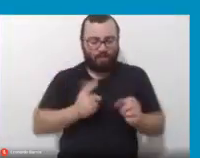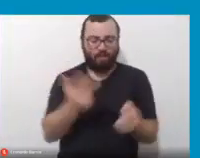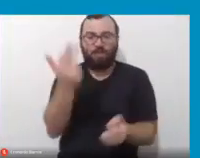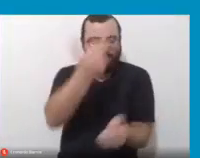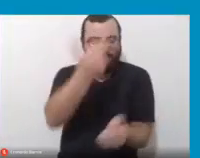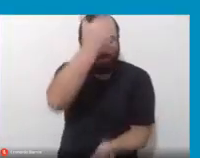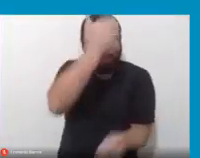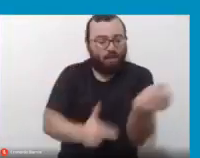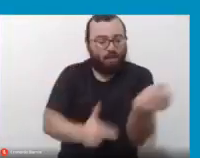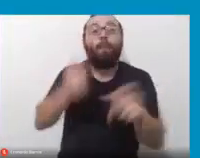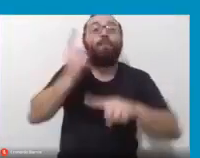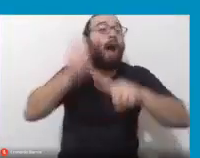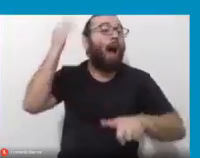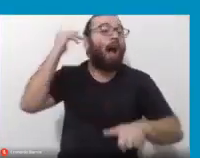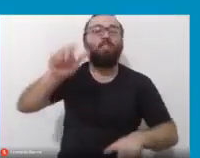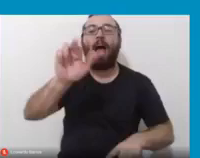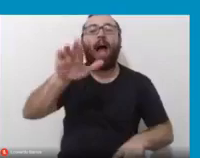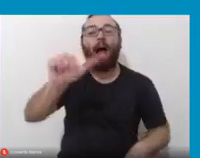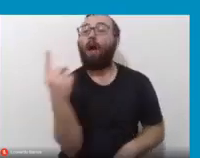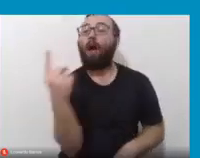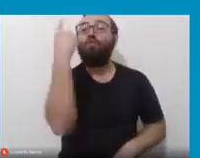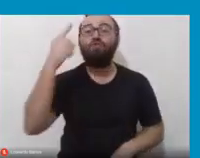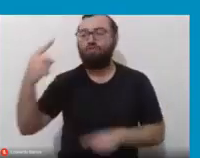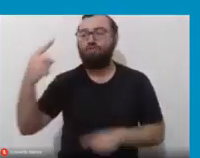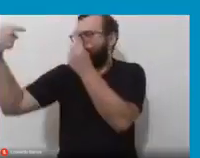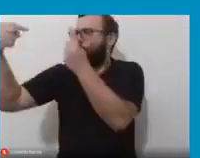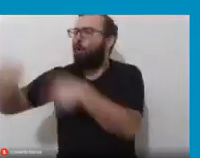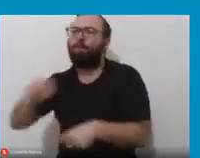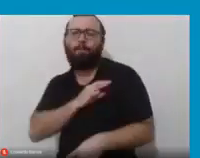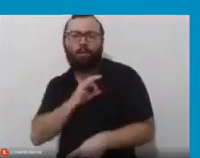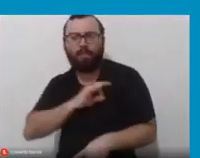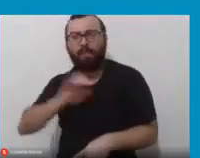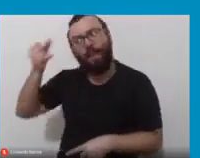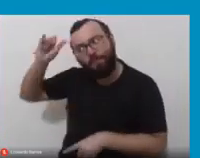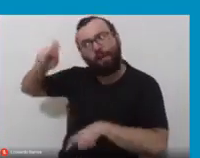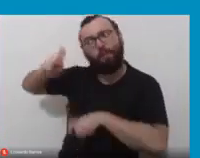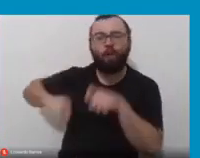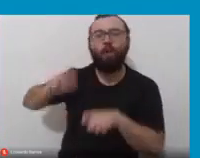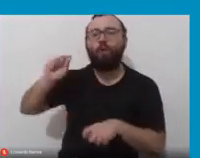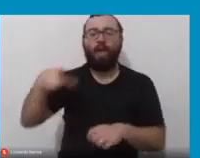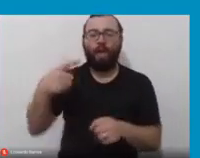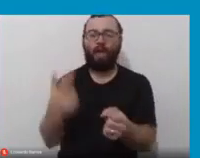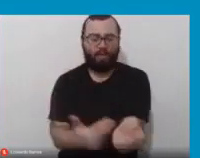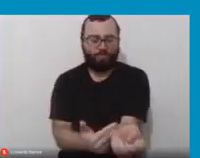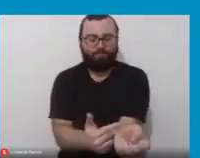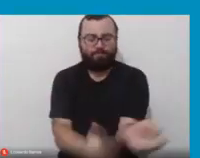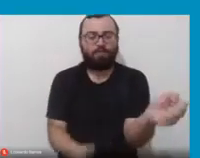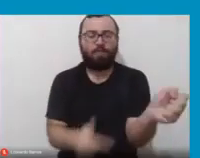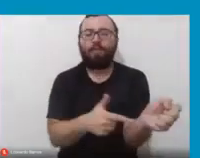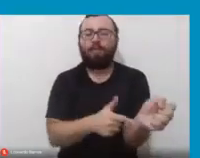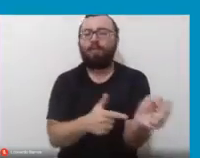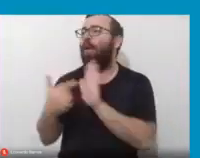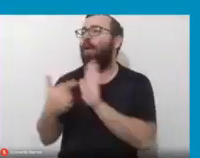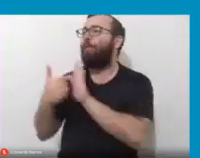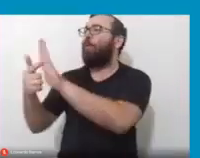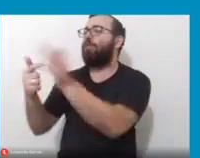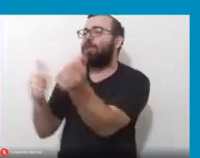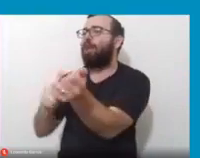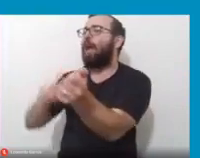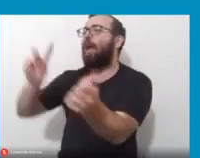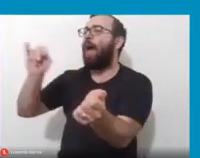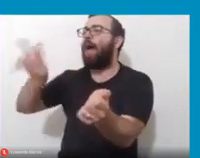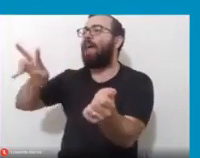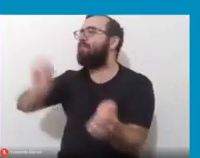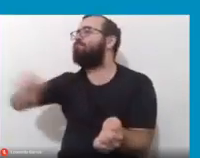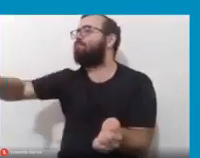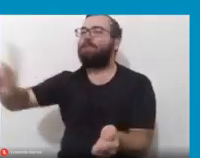tinham nos anos 70, 80, para enfrentar a polícia, para não serem mortas ou serem estupradas, eram cortar os pulsos para dizer que iam transmitir HIV e AIDS